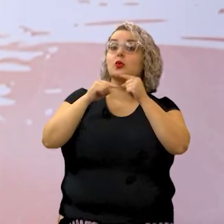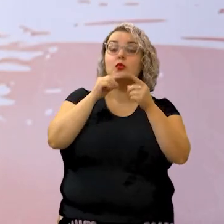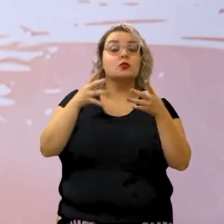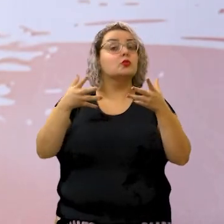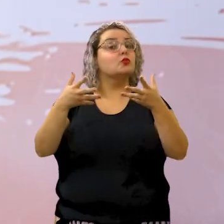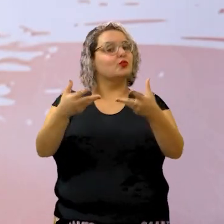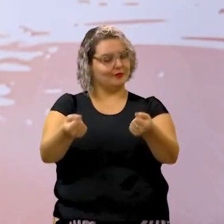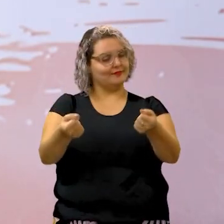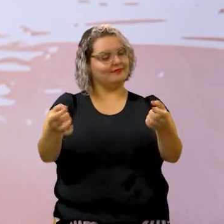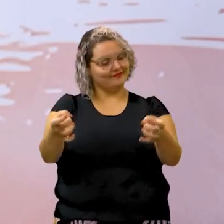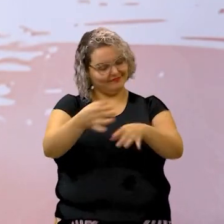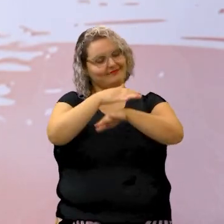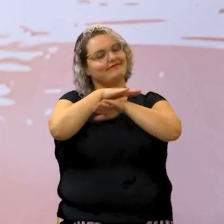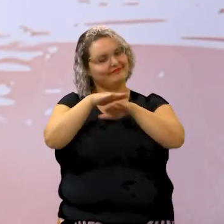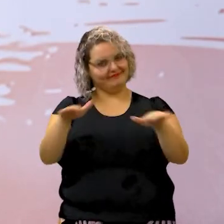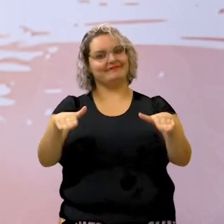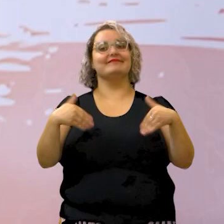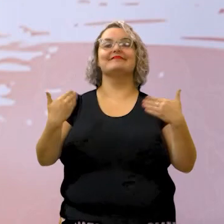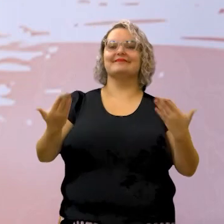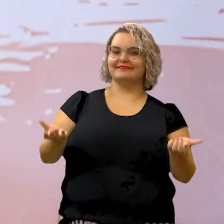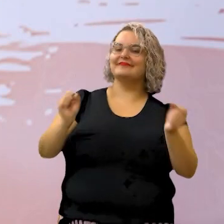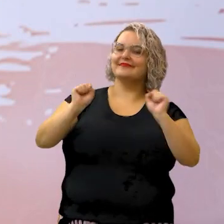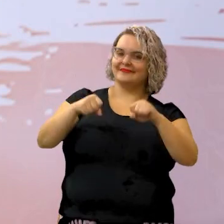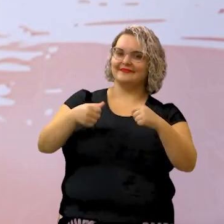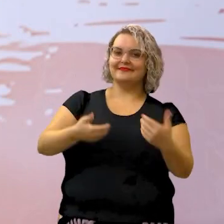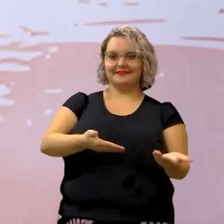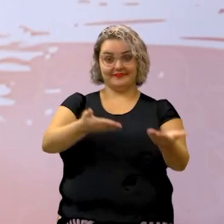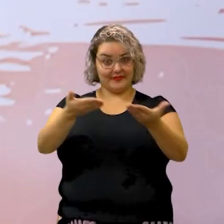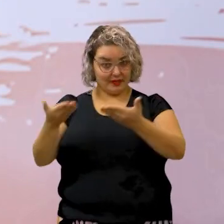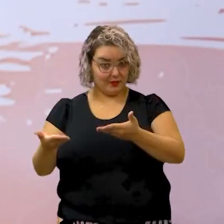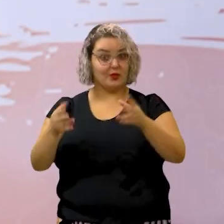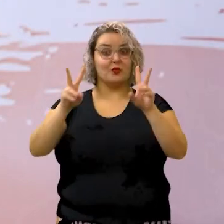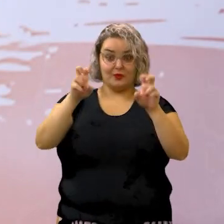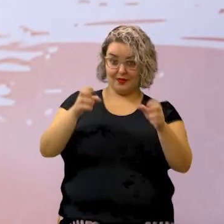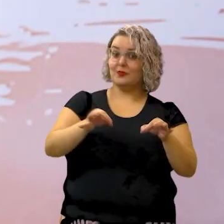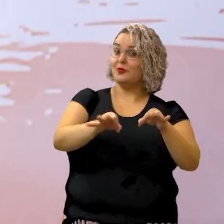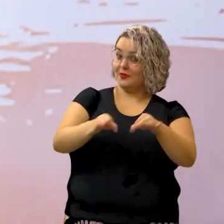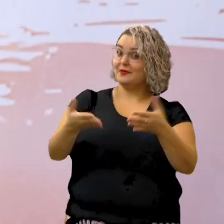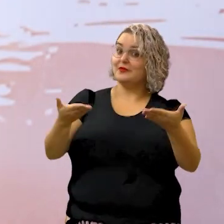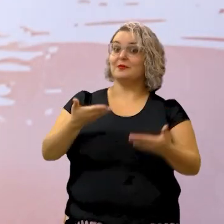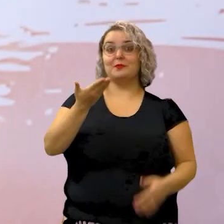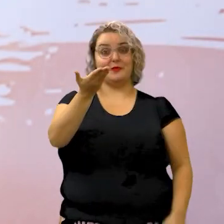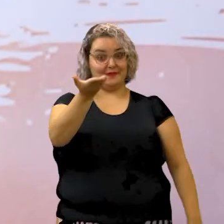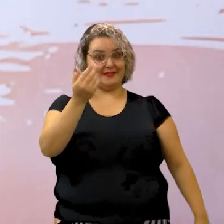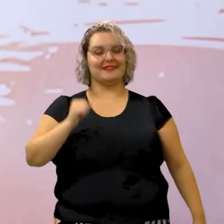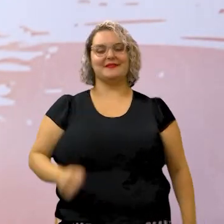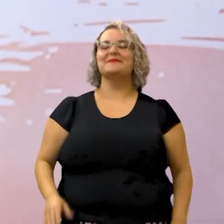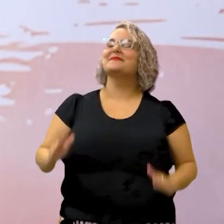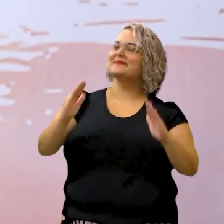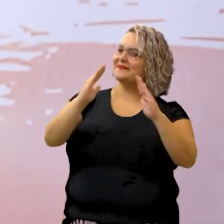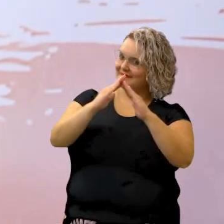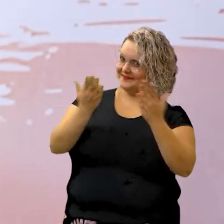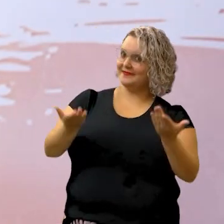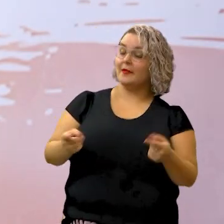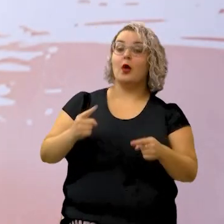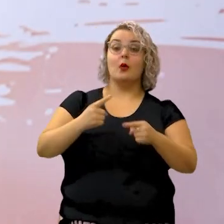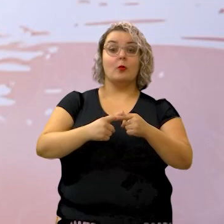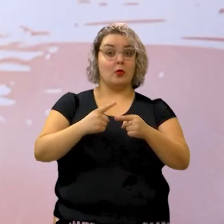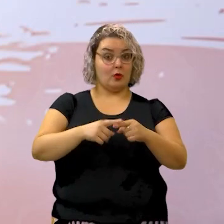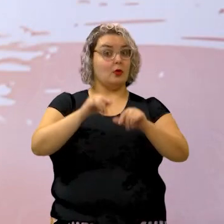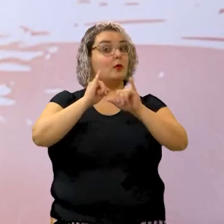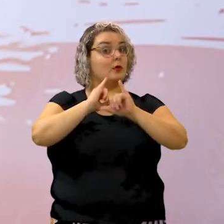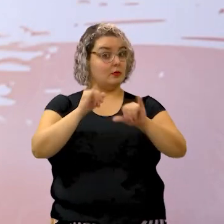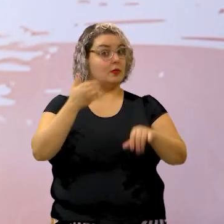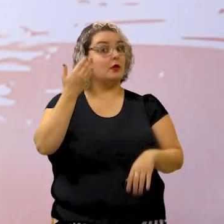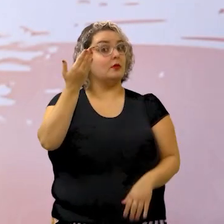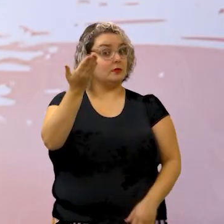as suas dúvidas. Agora sim, eu vou apresentar o tema do programa de hoje para você aí de casa, porque o recado hoje é